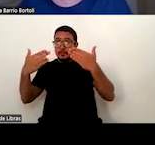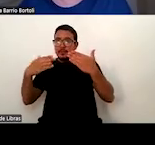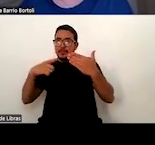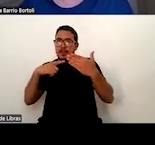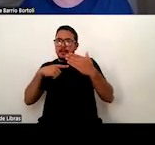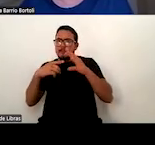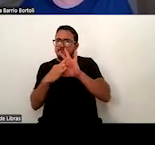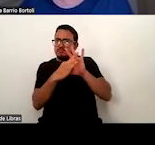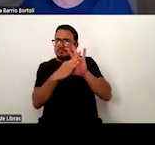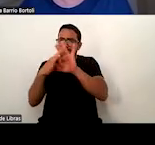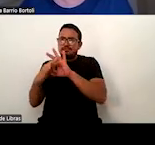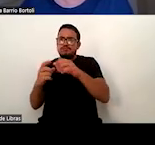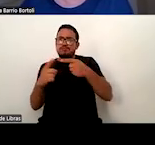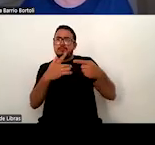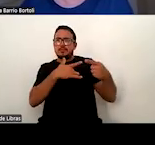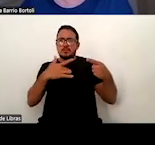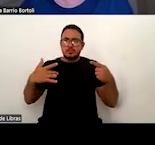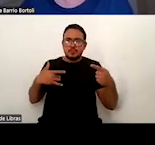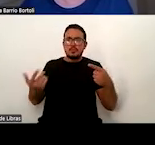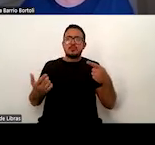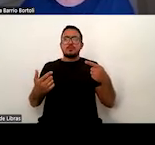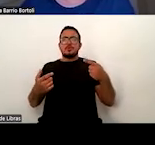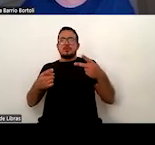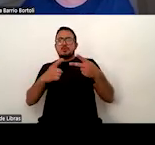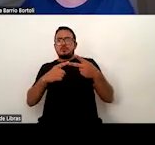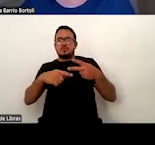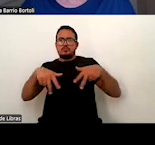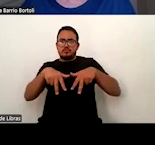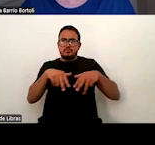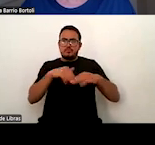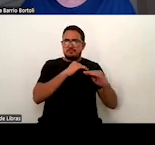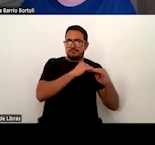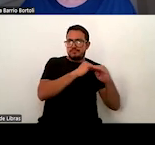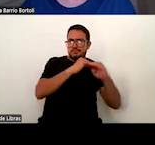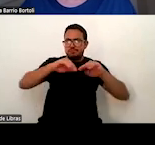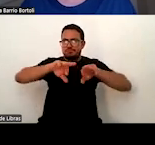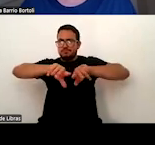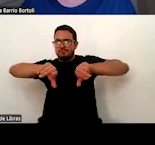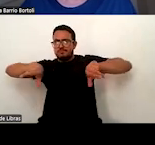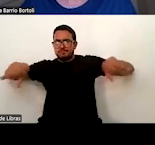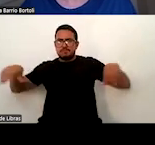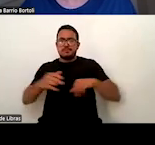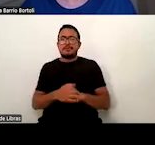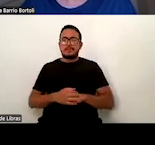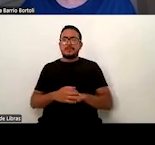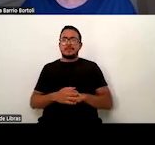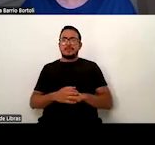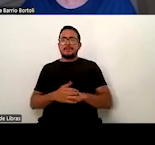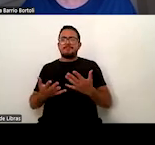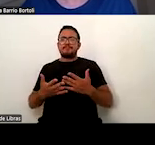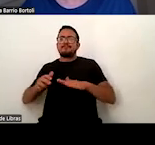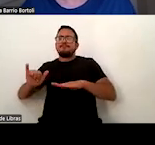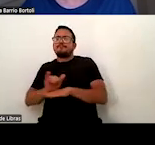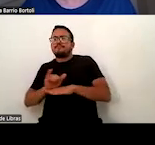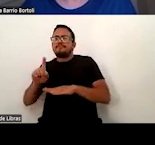investimento em prevenção, rastreamento e tratamento oncológico, tá? E essas estratégias, elas visam salvar vidas e promover melhor